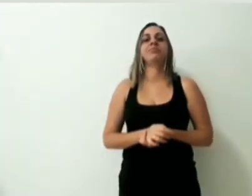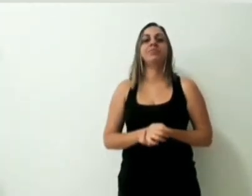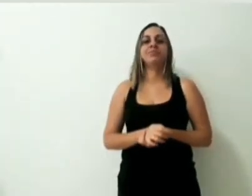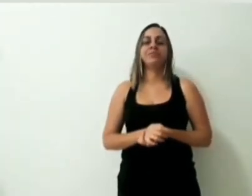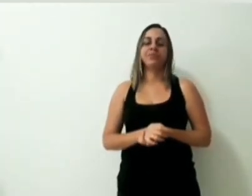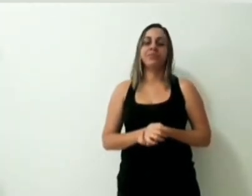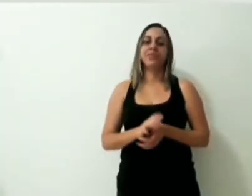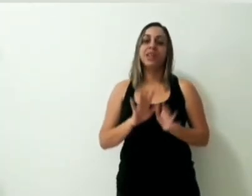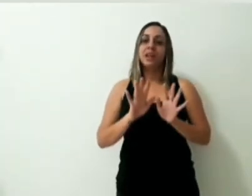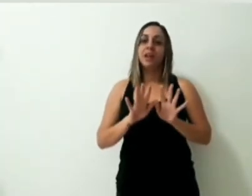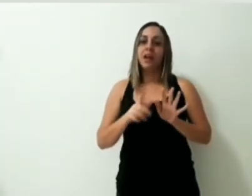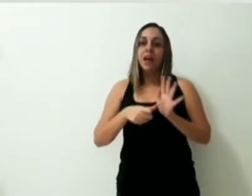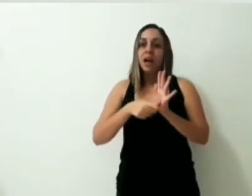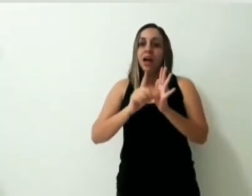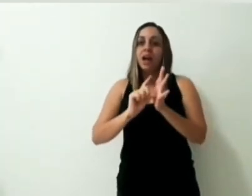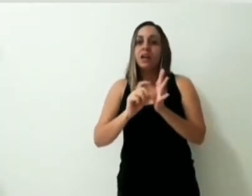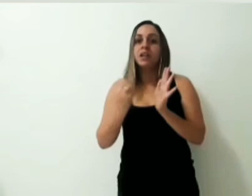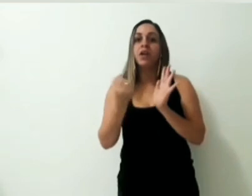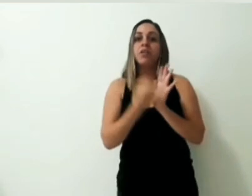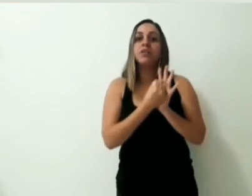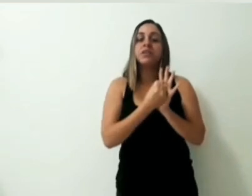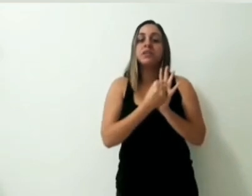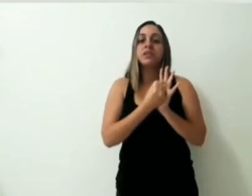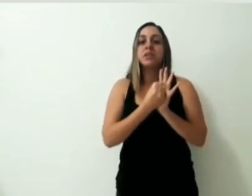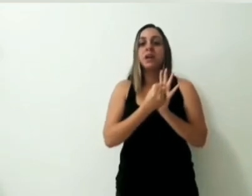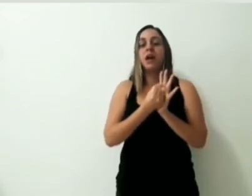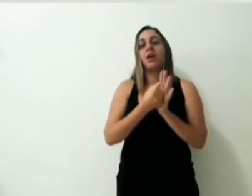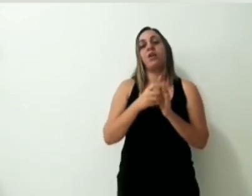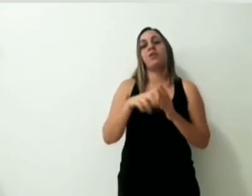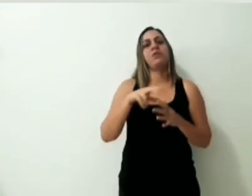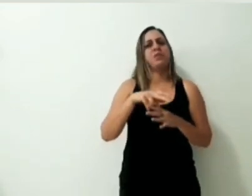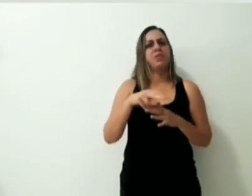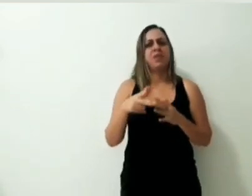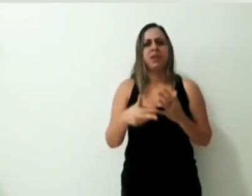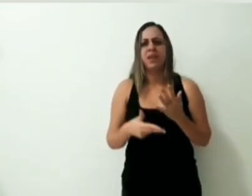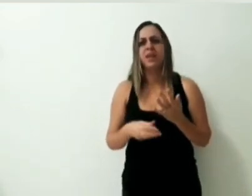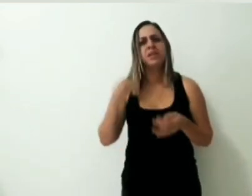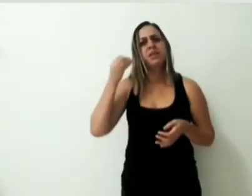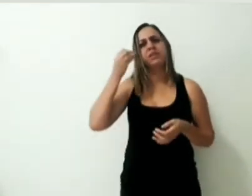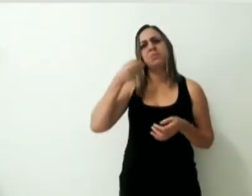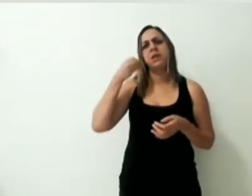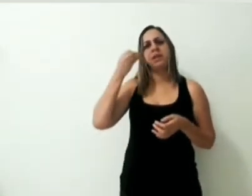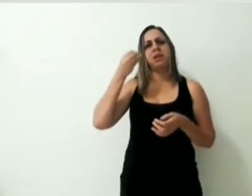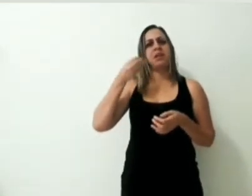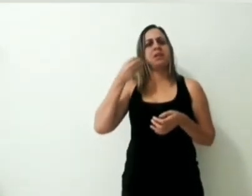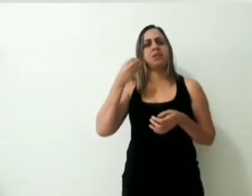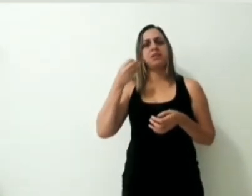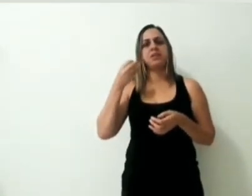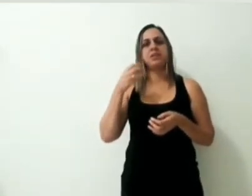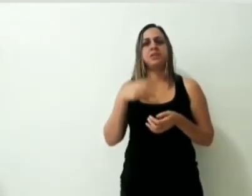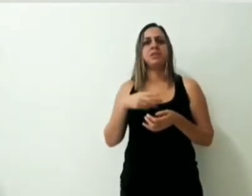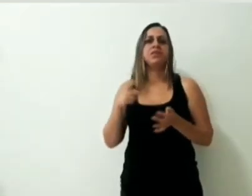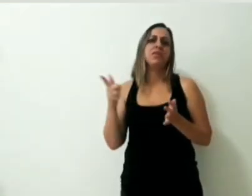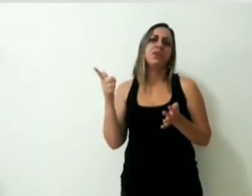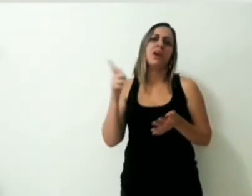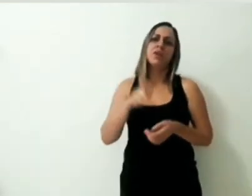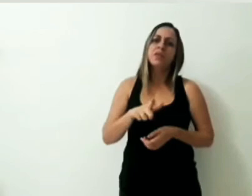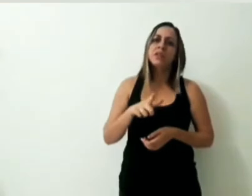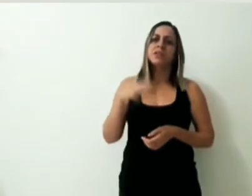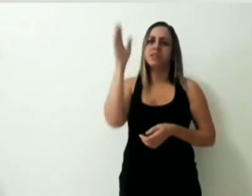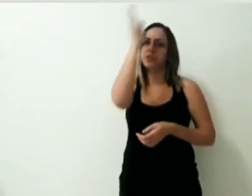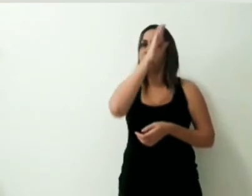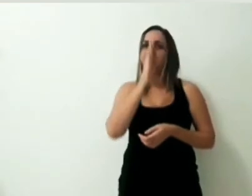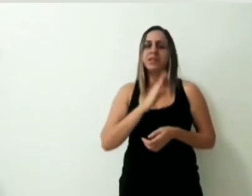antes de ser oficializada, né, muitas outras experiências foram acontecendo no Brasil